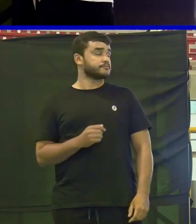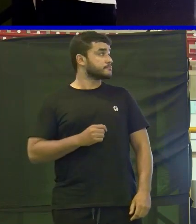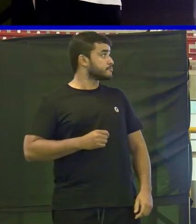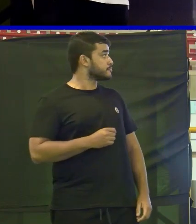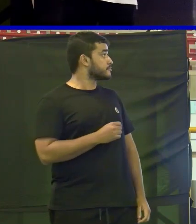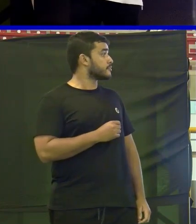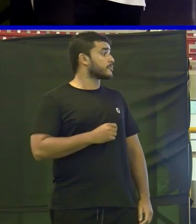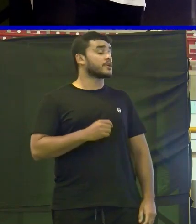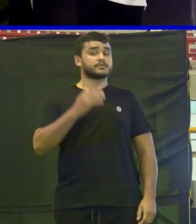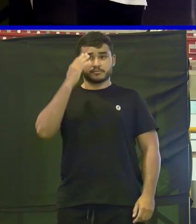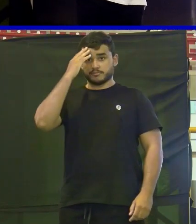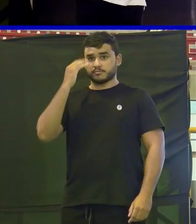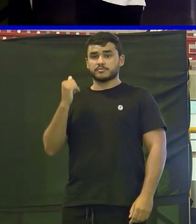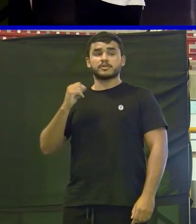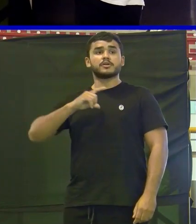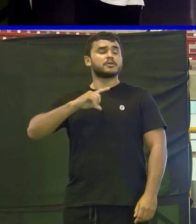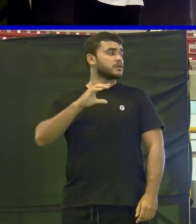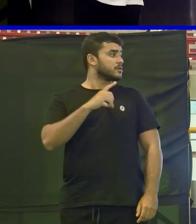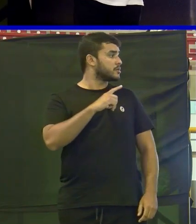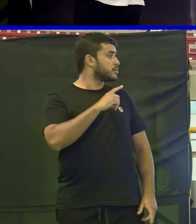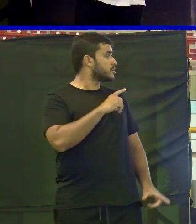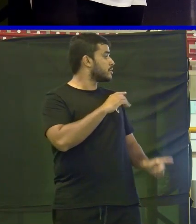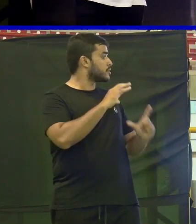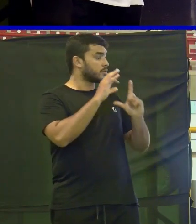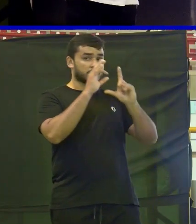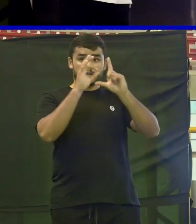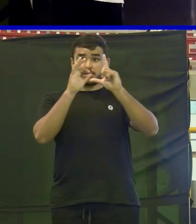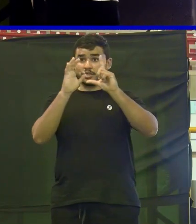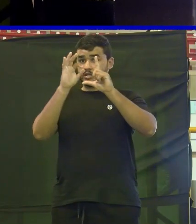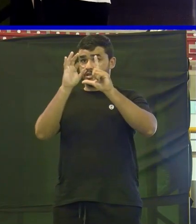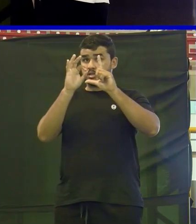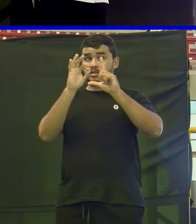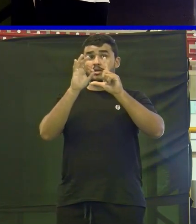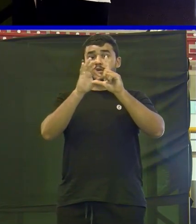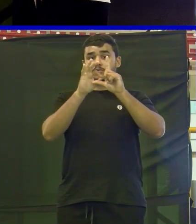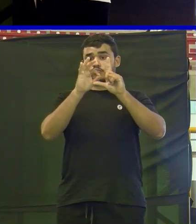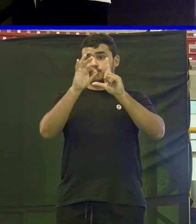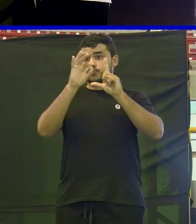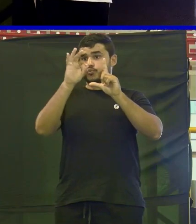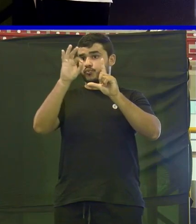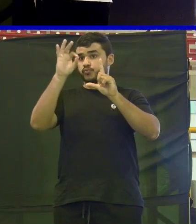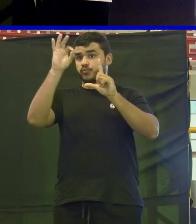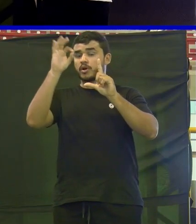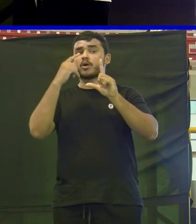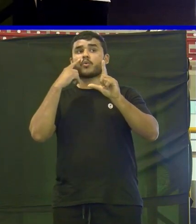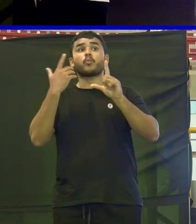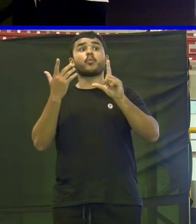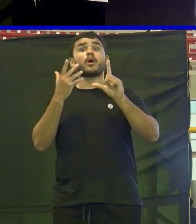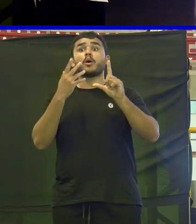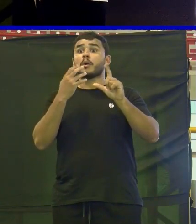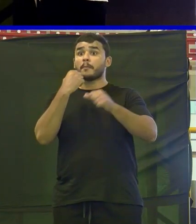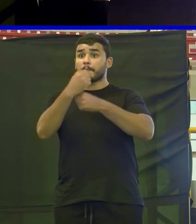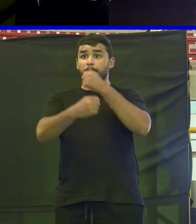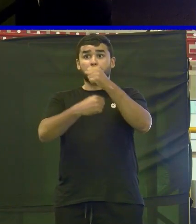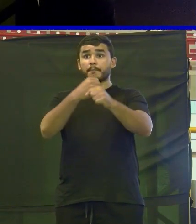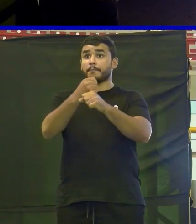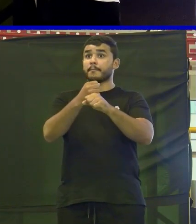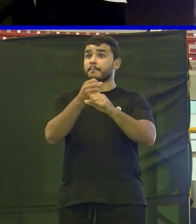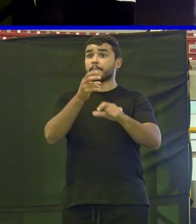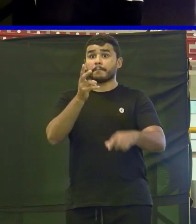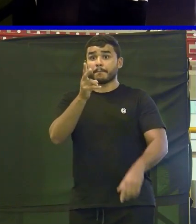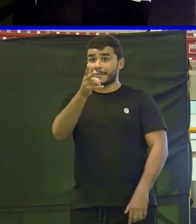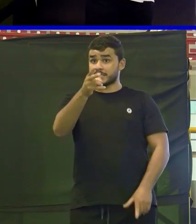que ele disse que a taxa de crescimento é a mesma? Se a taxa de crescimento é a mesma,